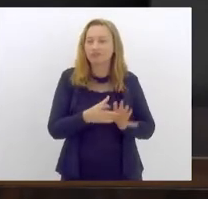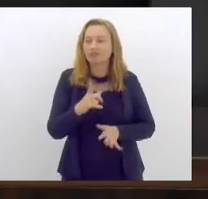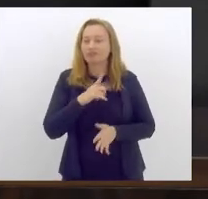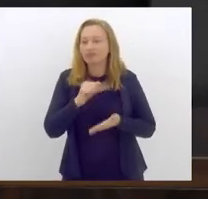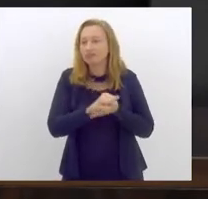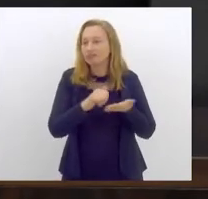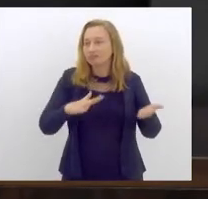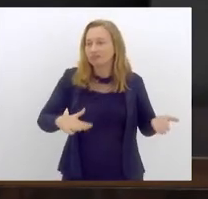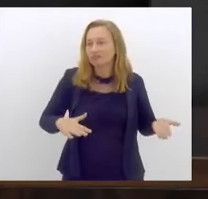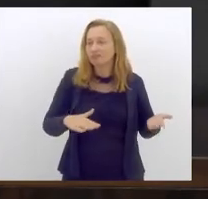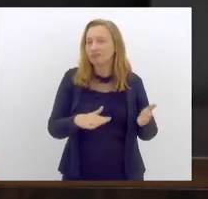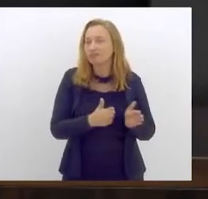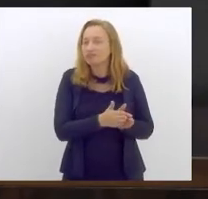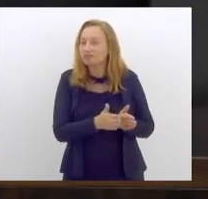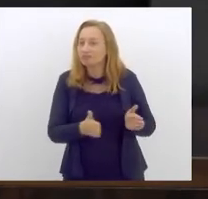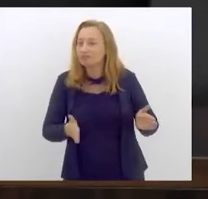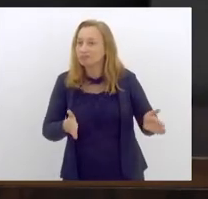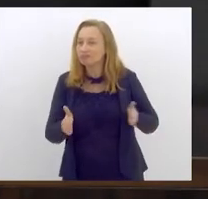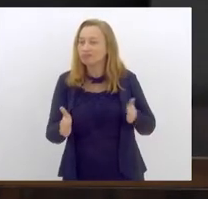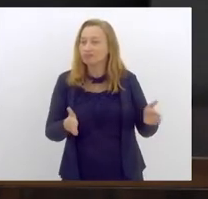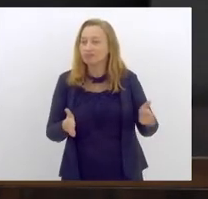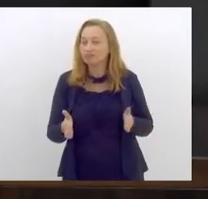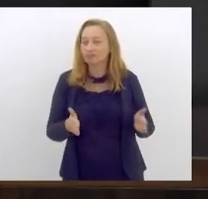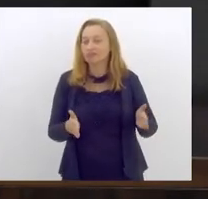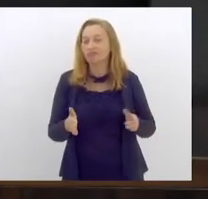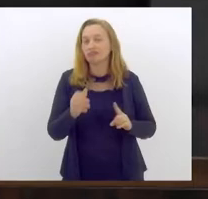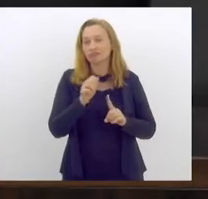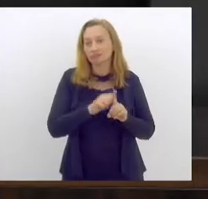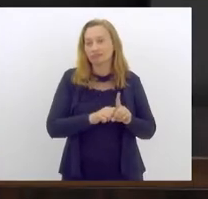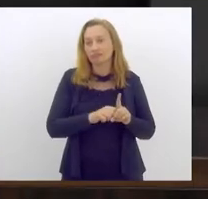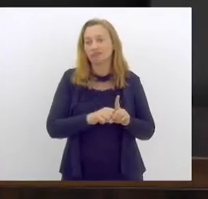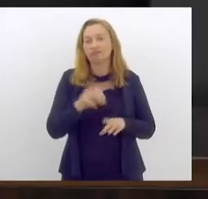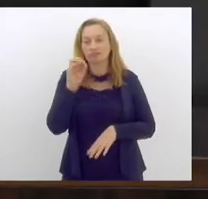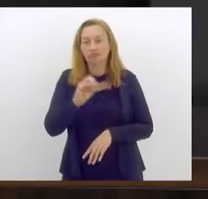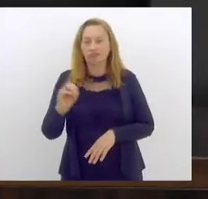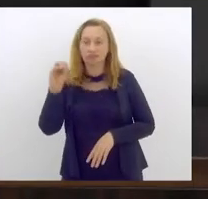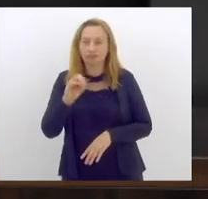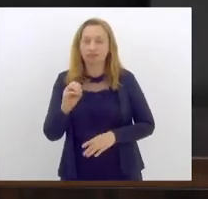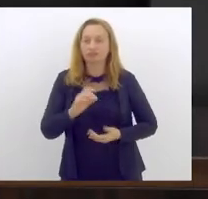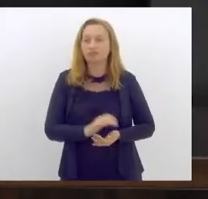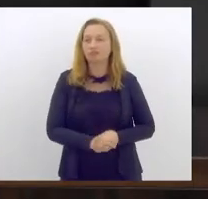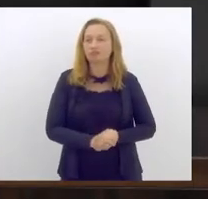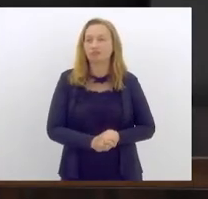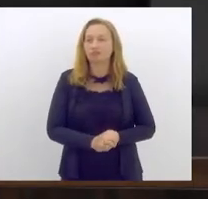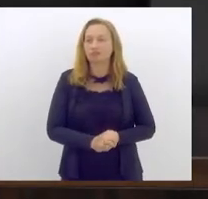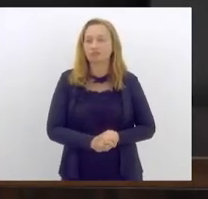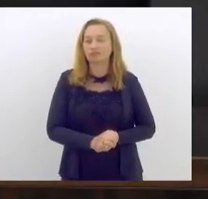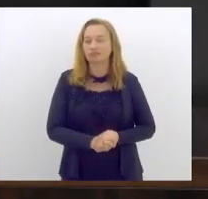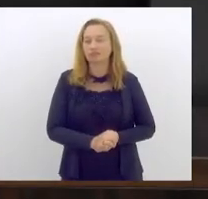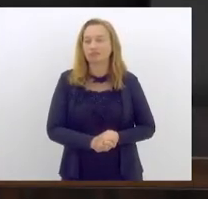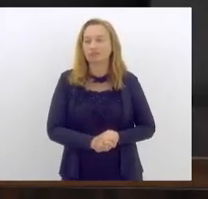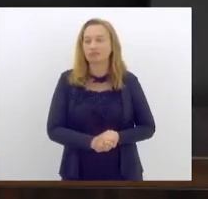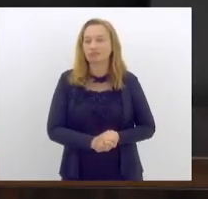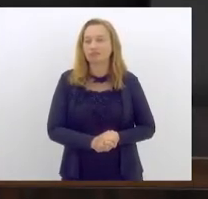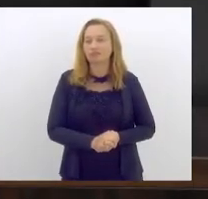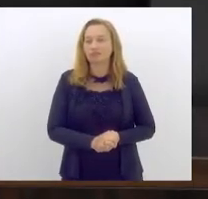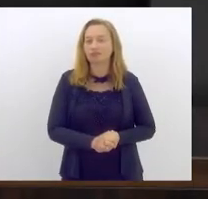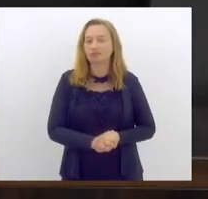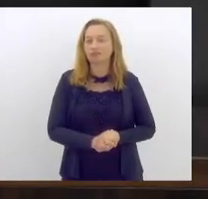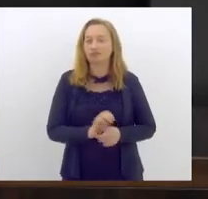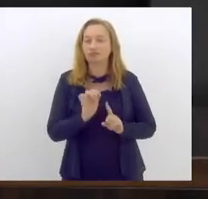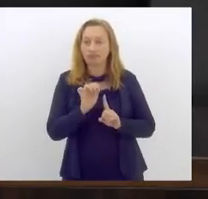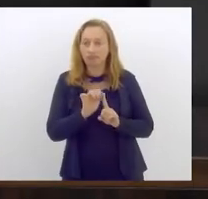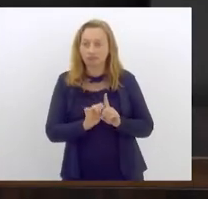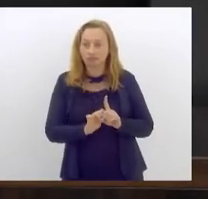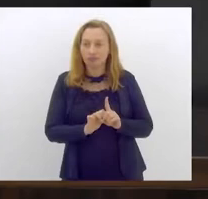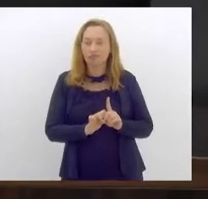atividades durante o mês de outubro esse mês que foi atípico né a gente sabe